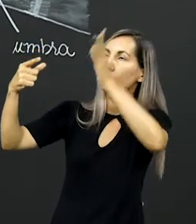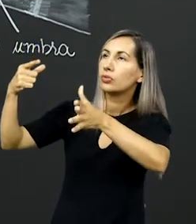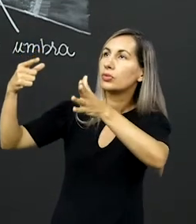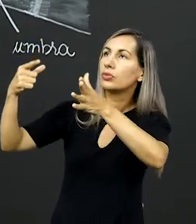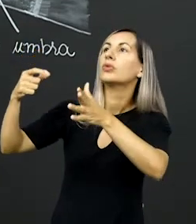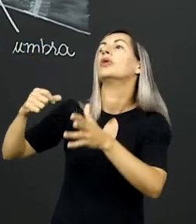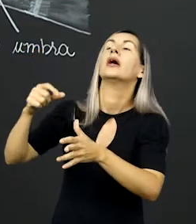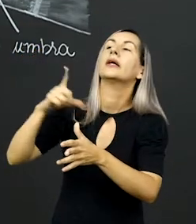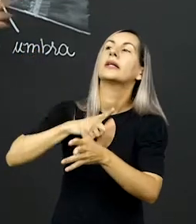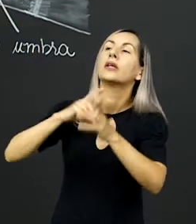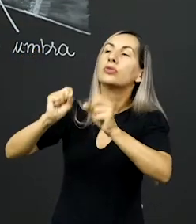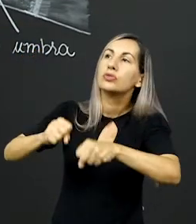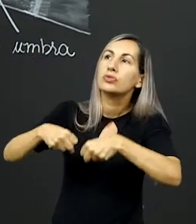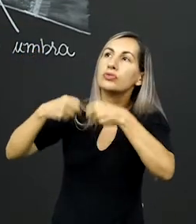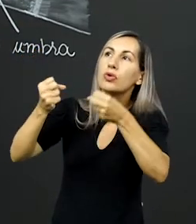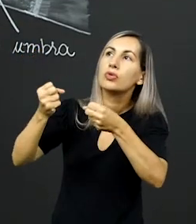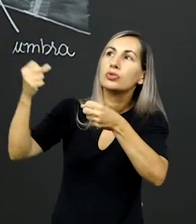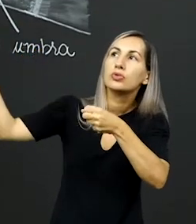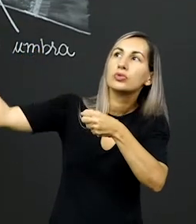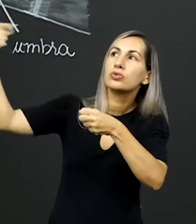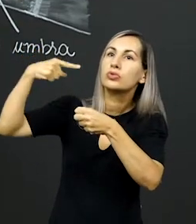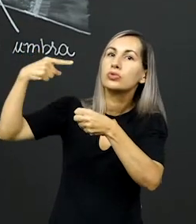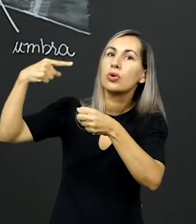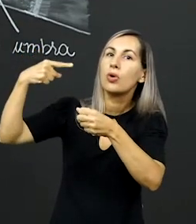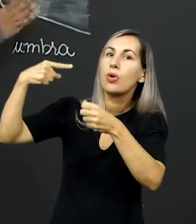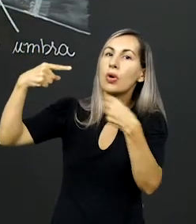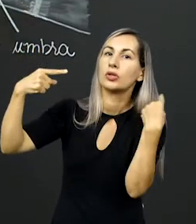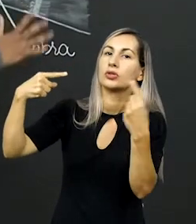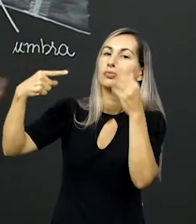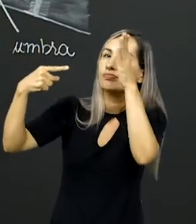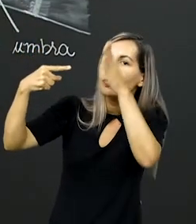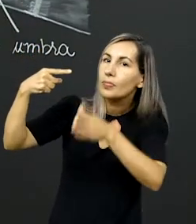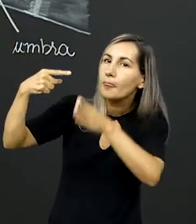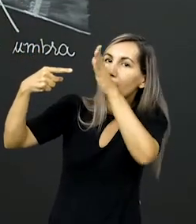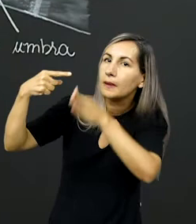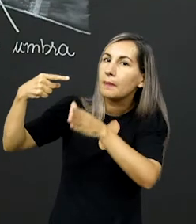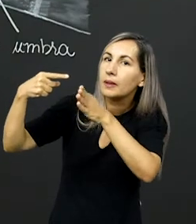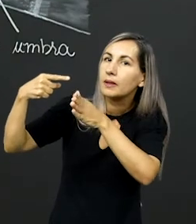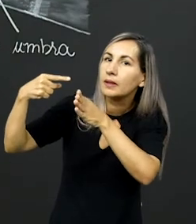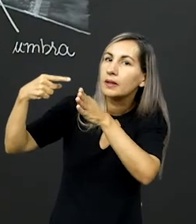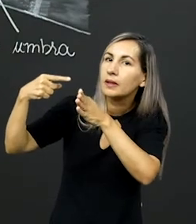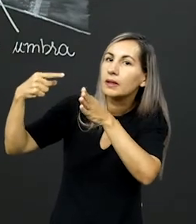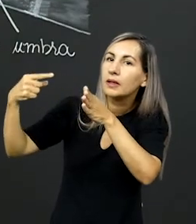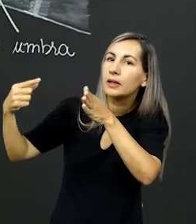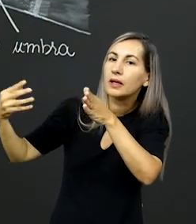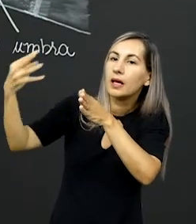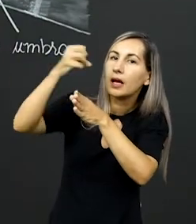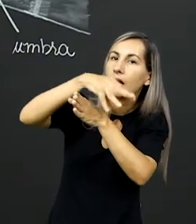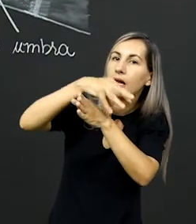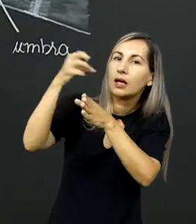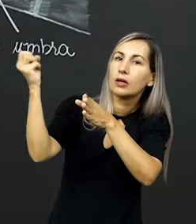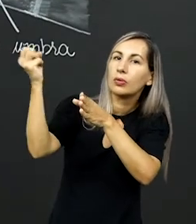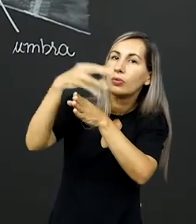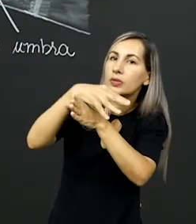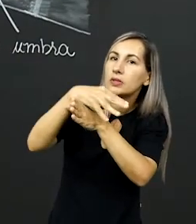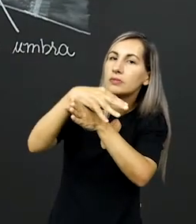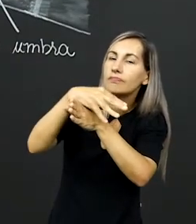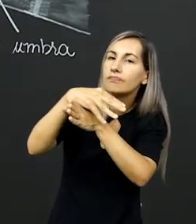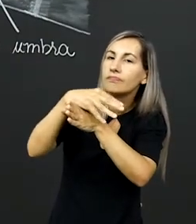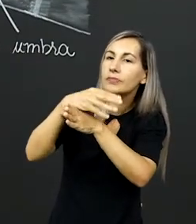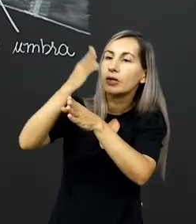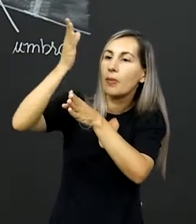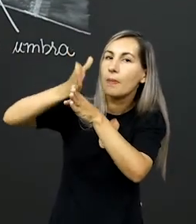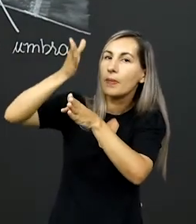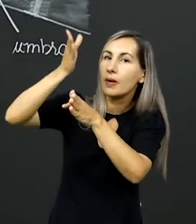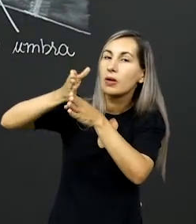estar tentando receber a luz do Sol, só que a gente está no meio aqui, ó. A gente está interrompendo a chegada dessa luz. Então, você fica ali no